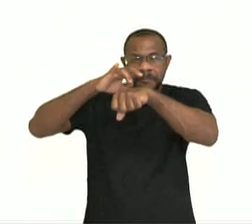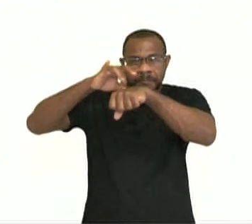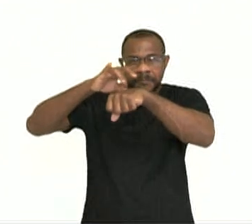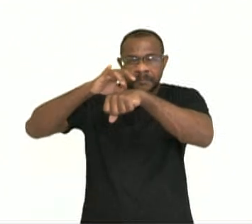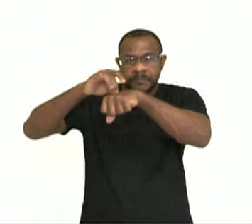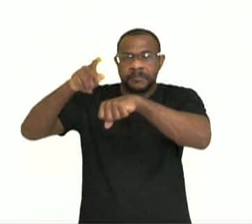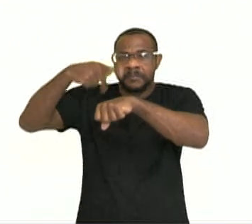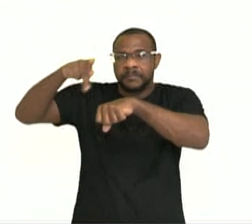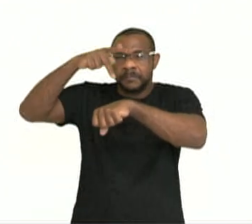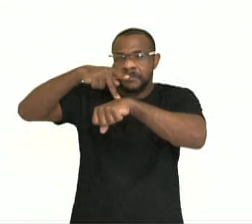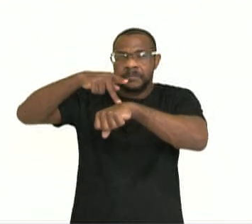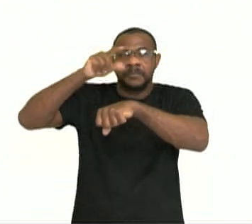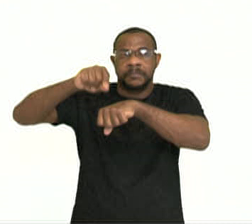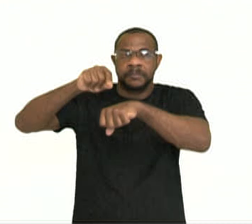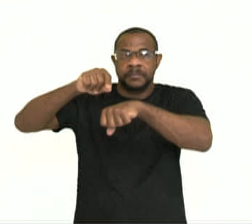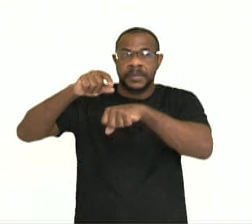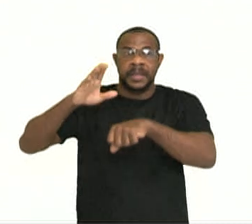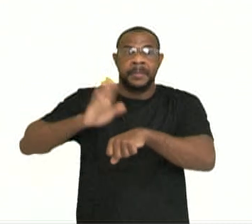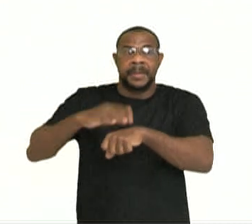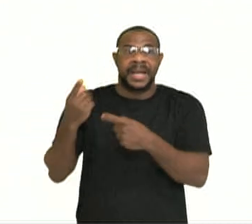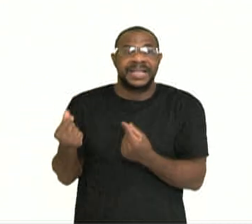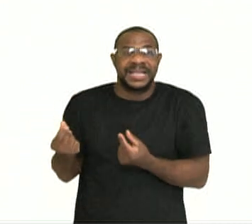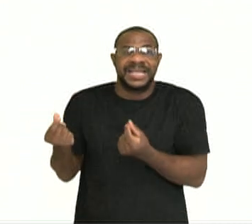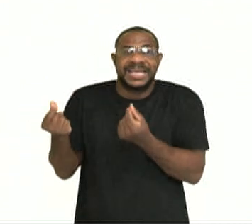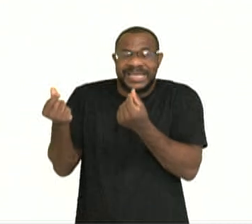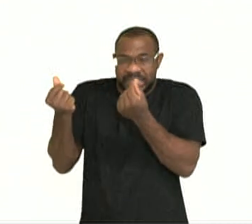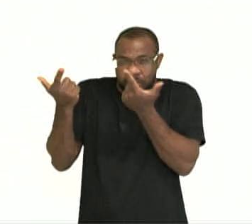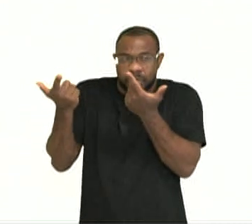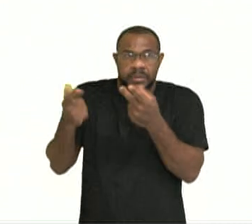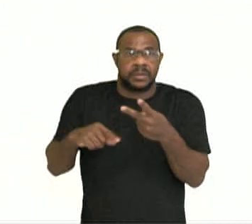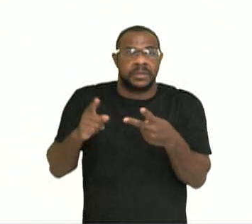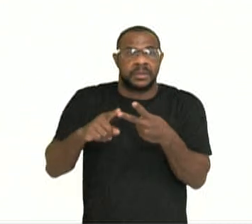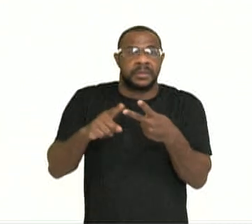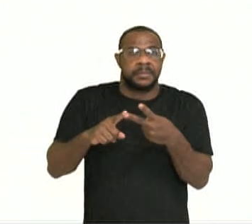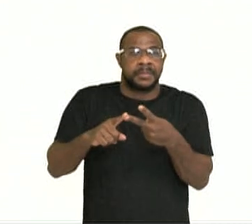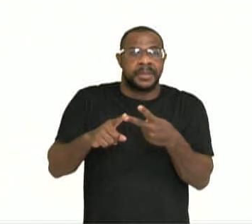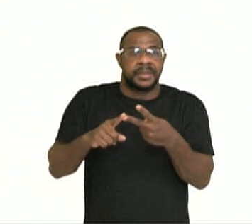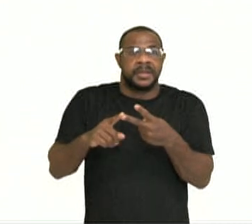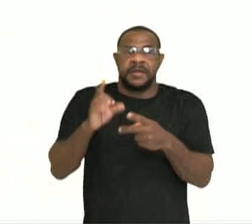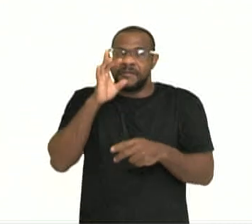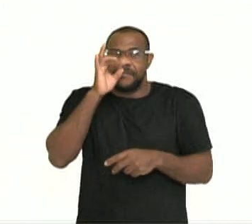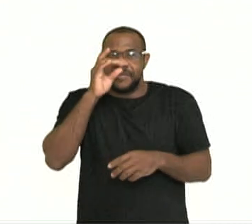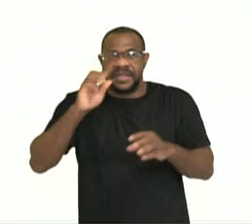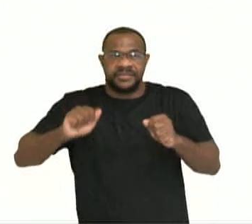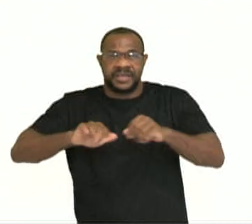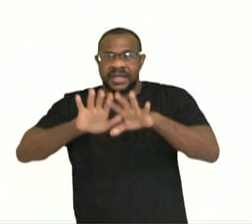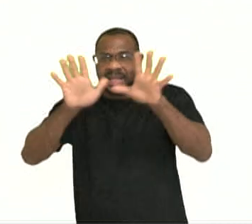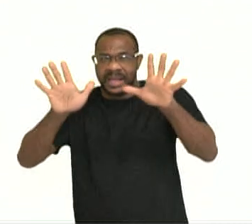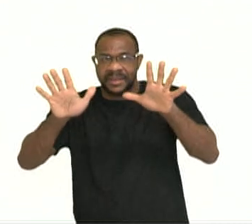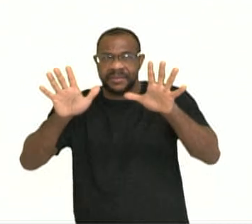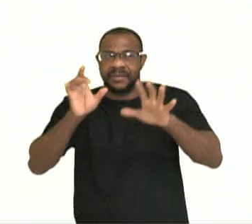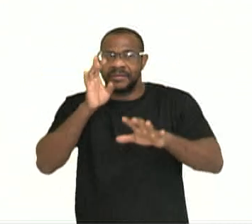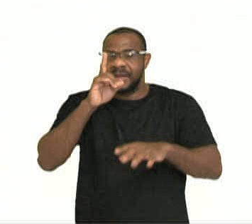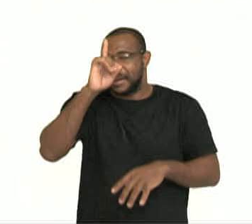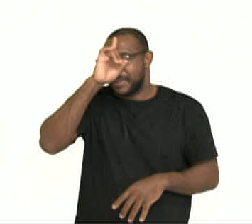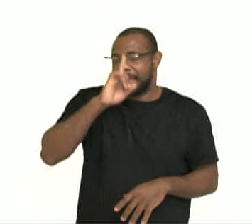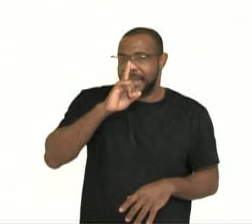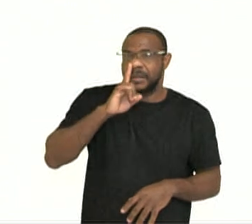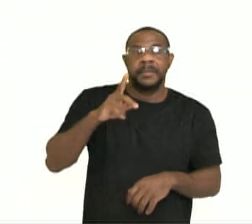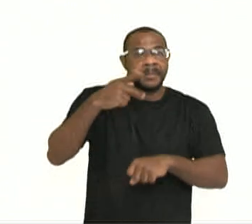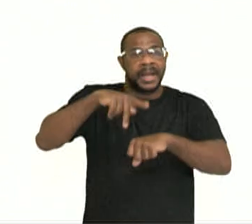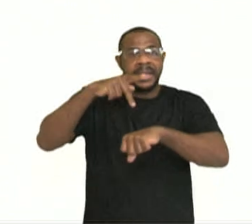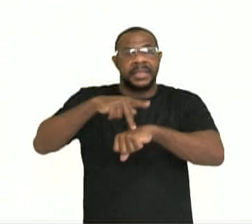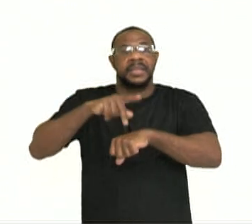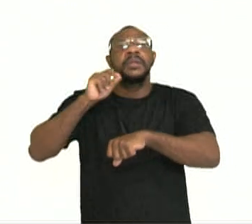são os países mais ricos e os tons mais claros ali, né, os tons de verde e amarelo são os